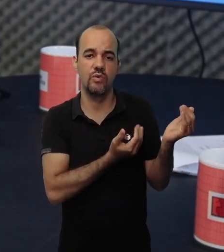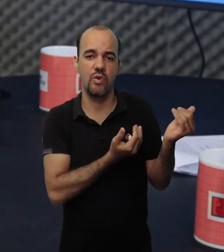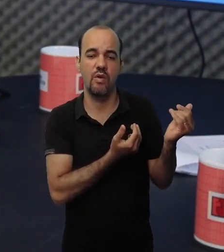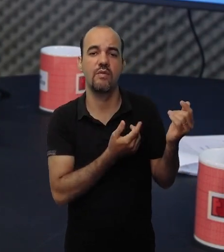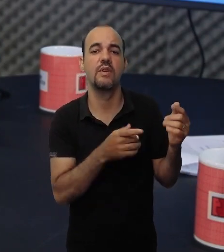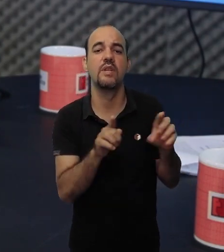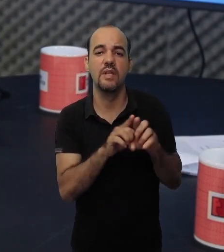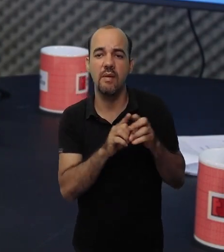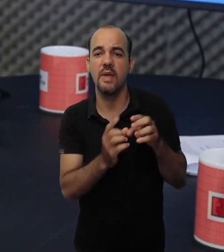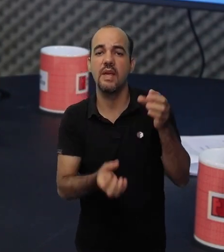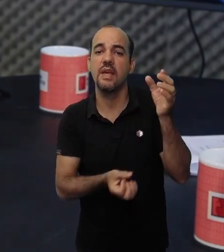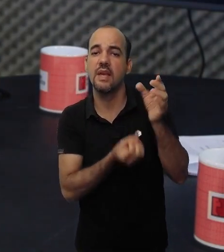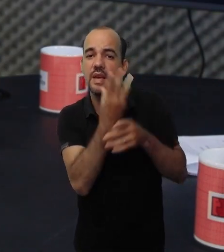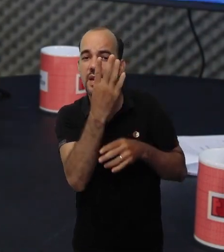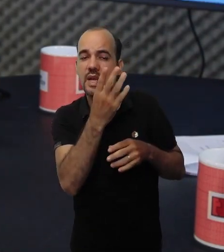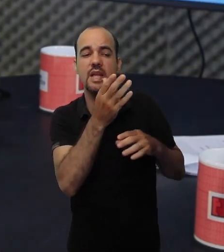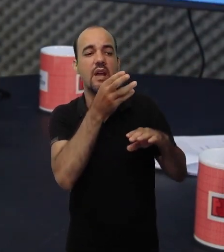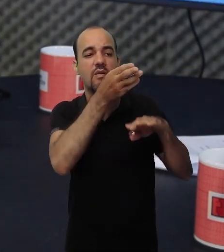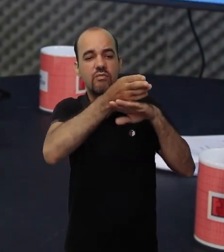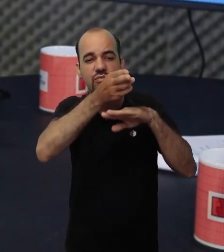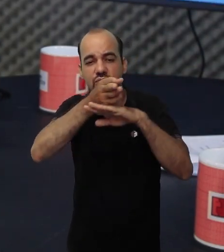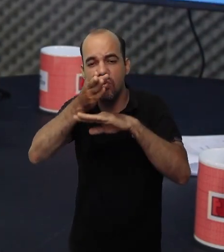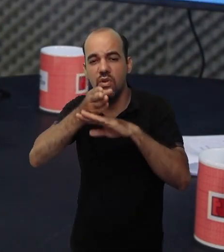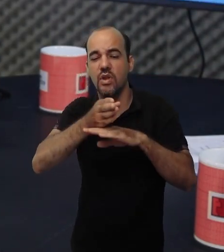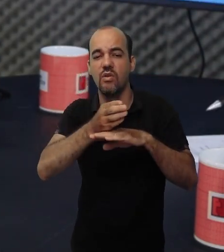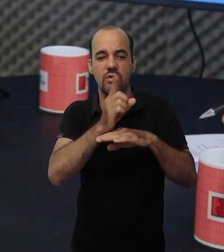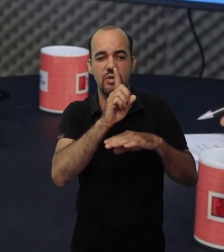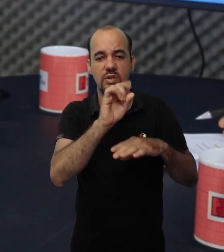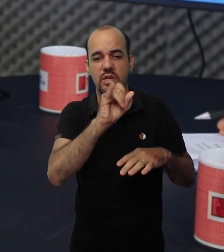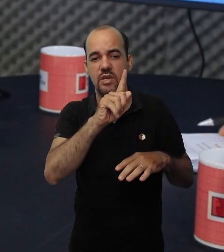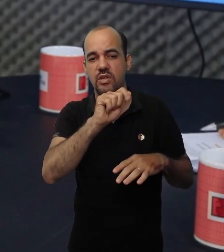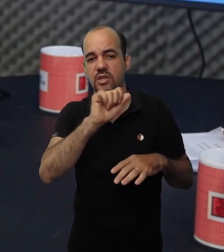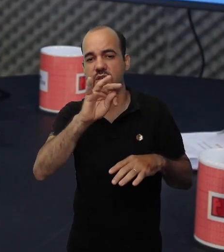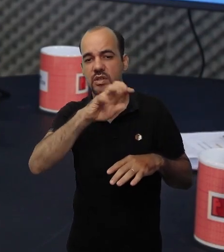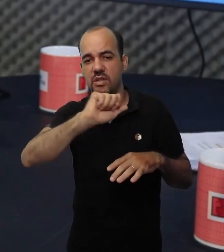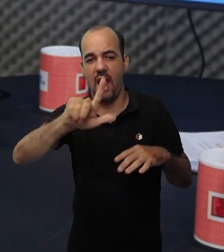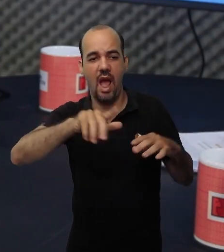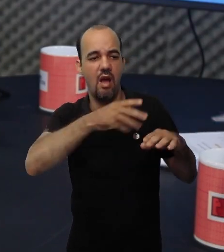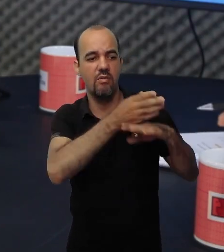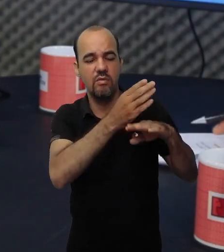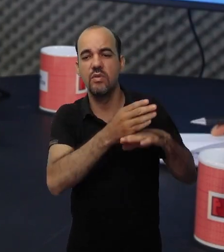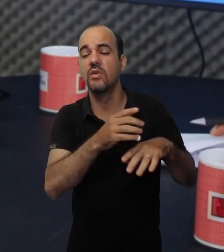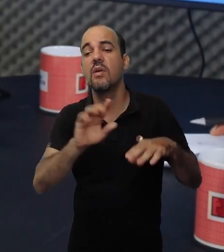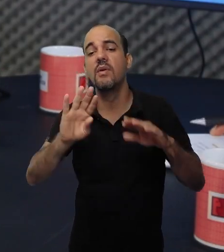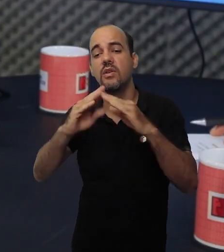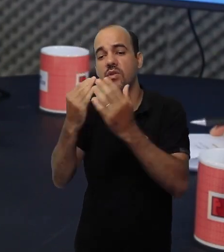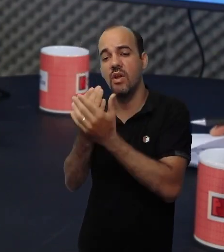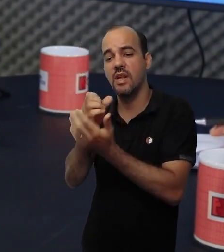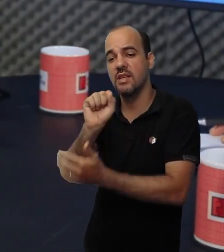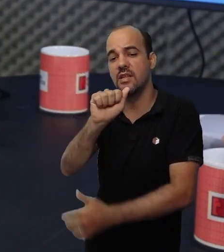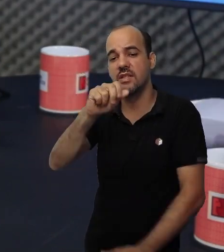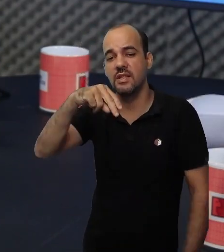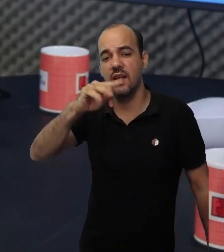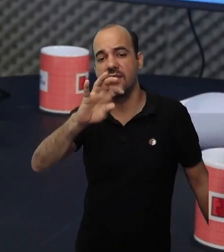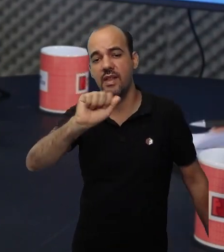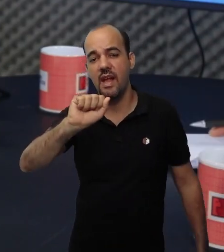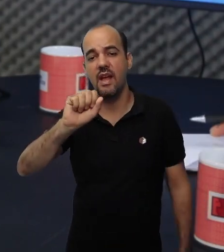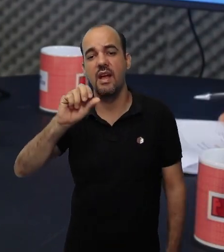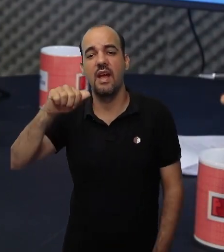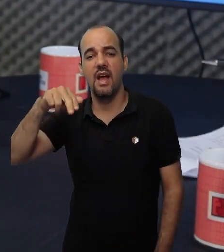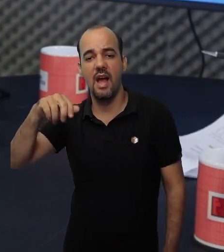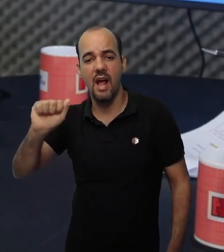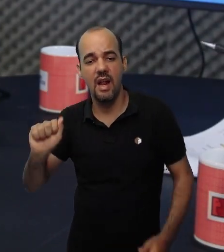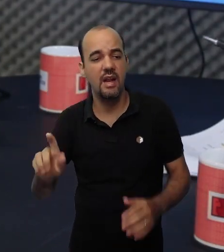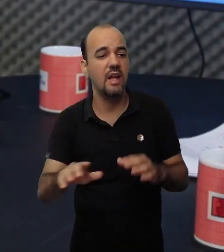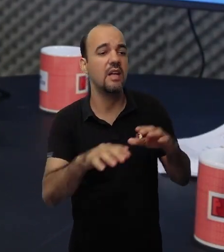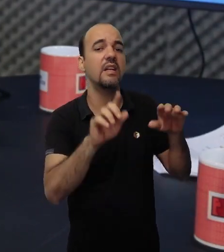esse conteúdo digital. A gente tem no Colégio Santa Ana, a gente tem no Luiz Cabral de Mello, a gente tem no escritor